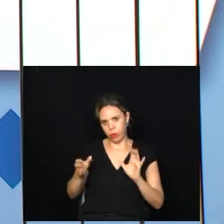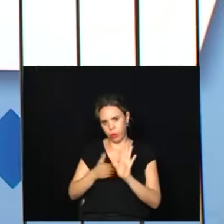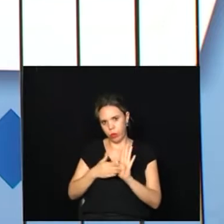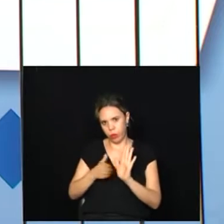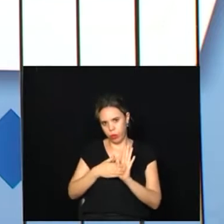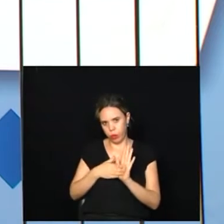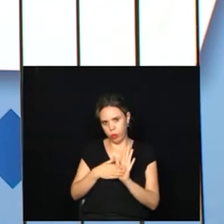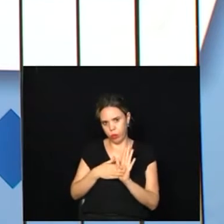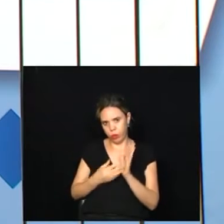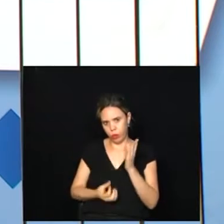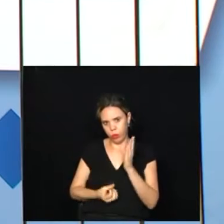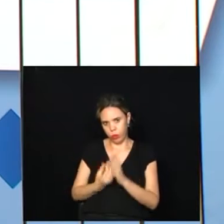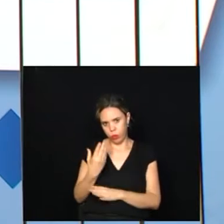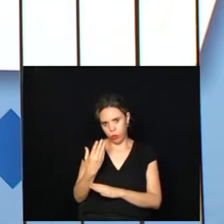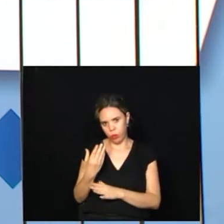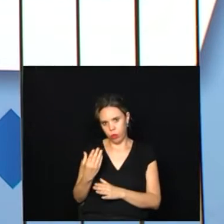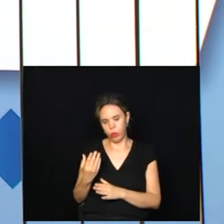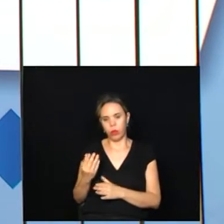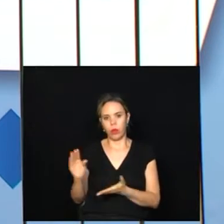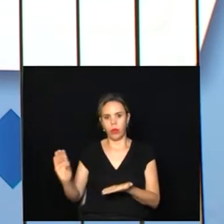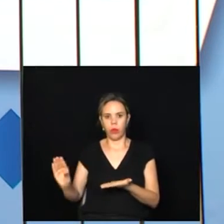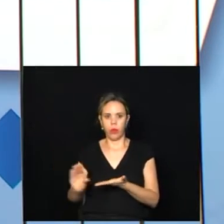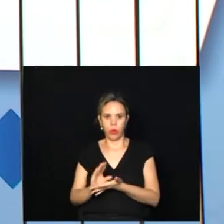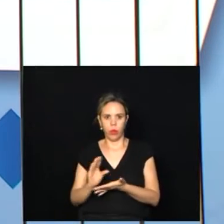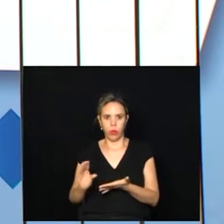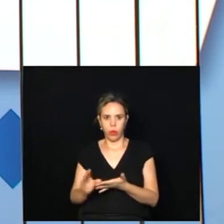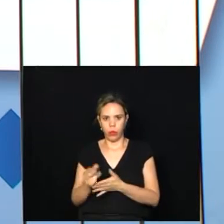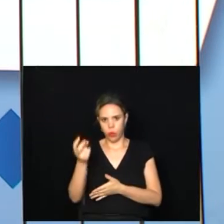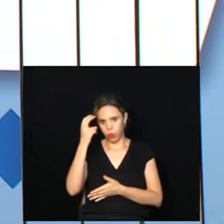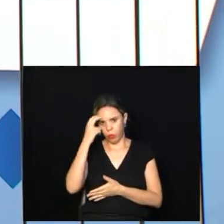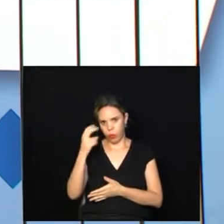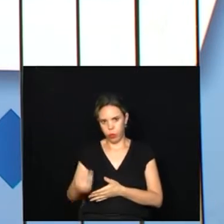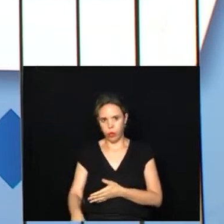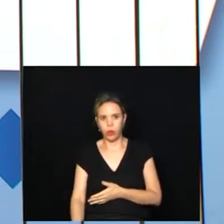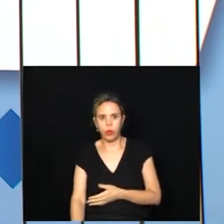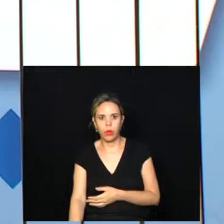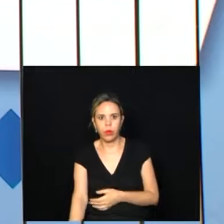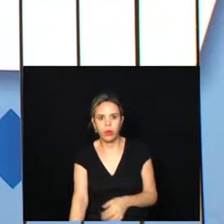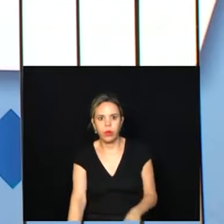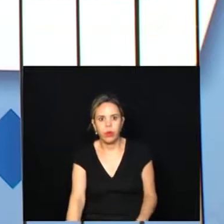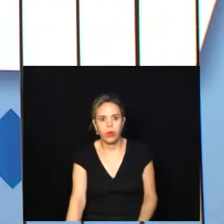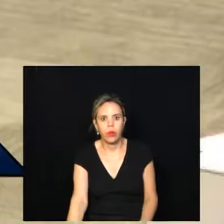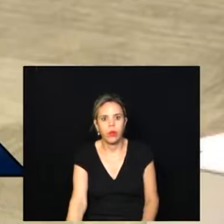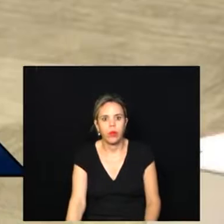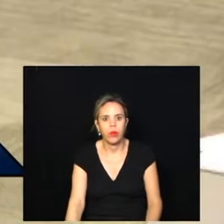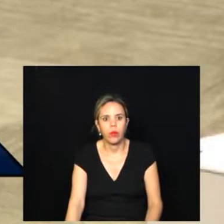proposta que cria o Fundo de Investimentos Culturais em Campinas.